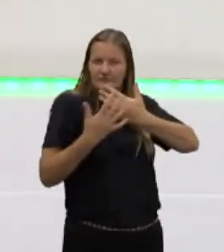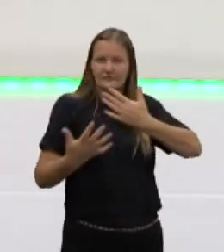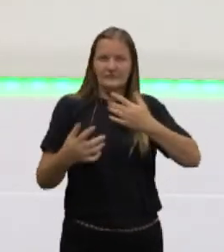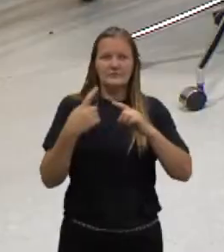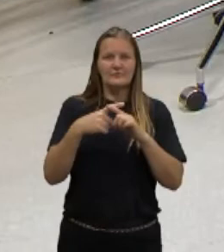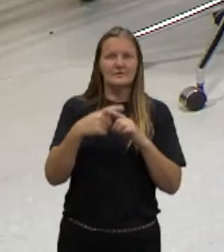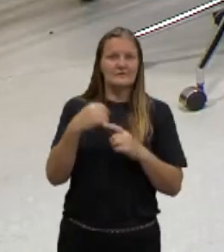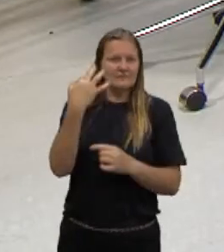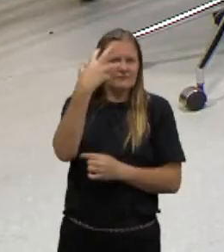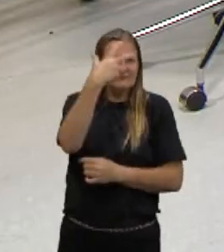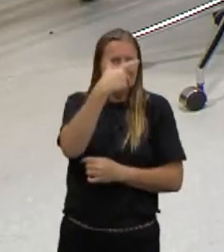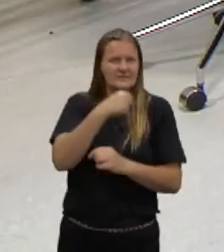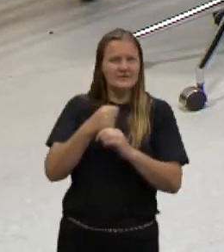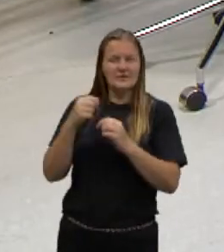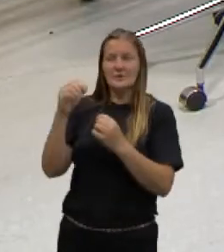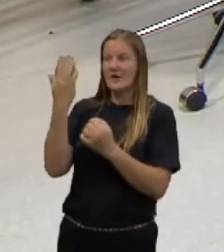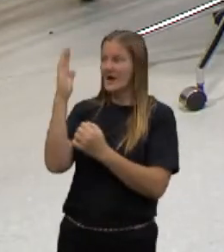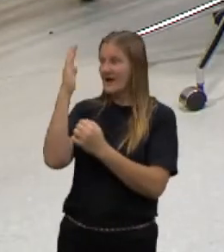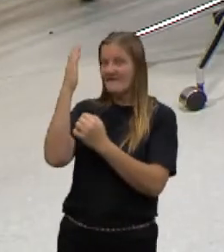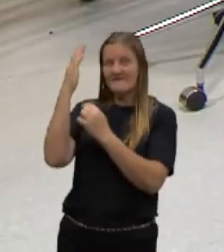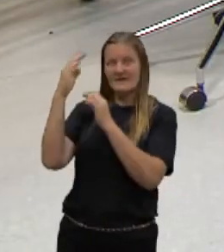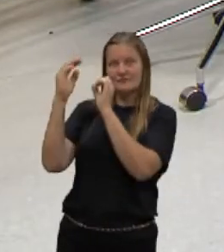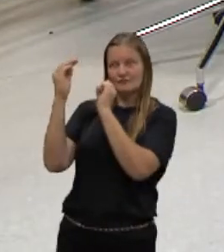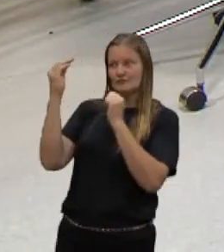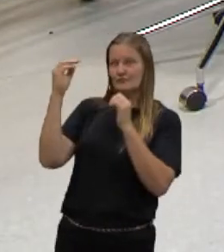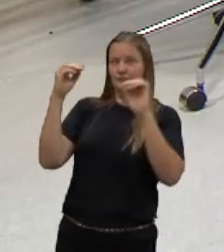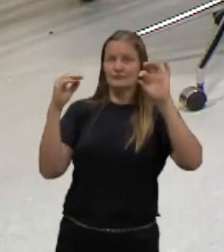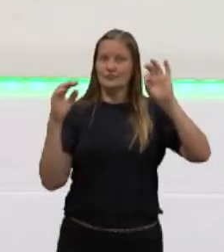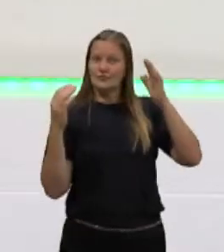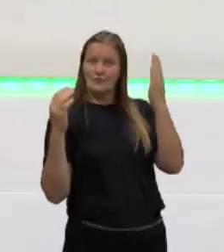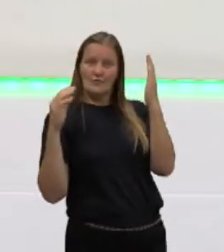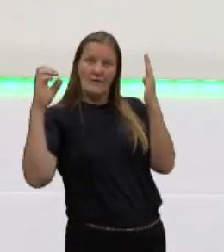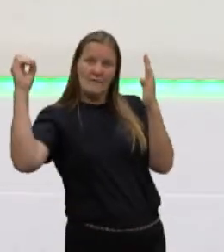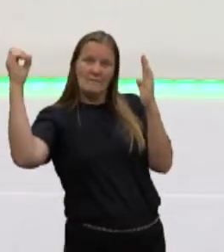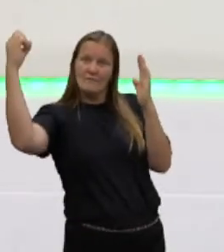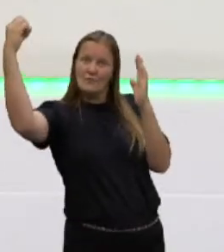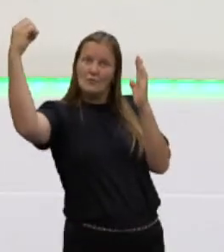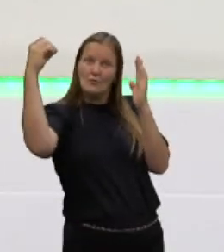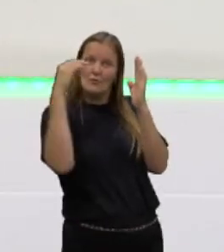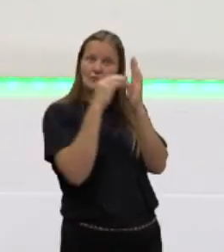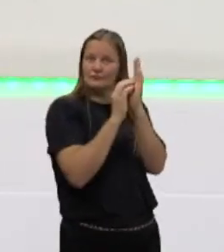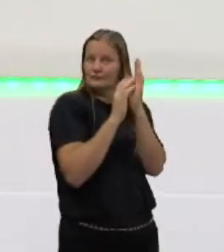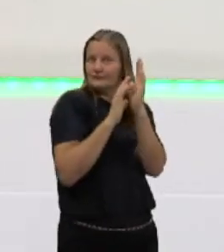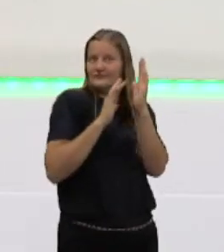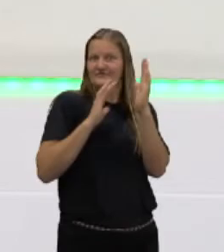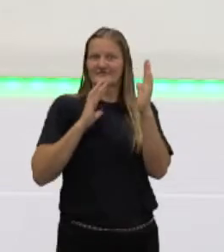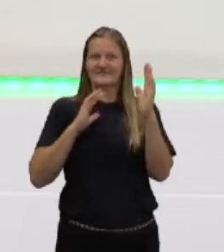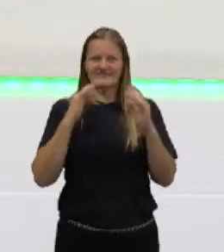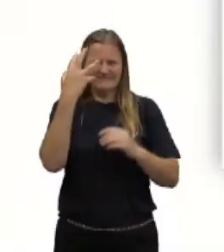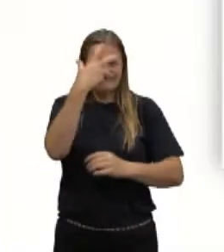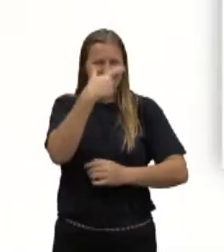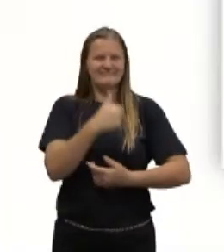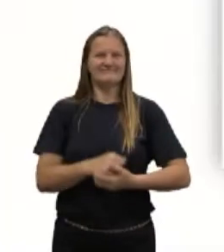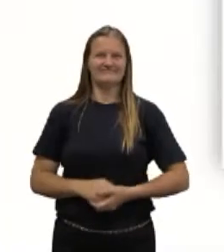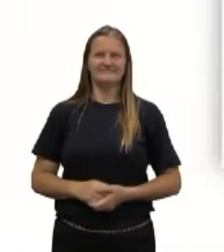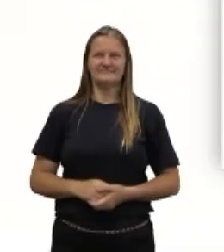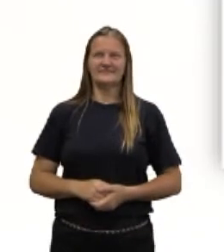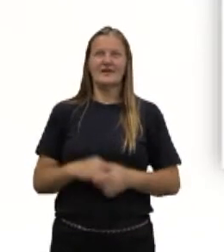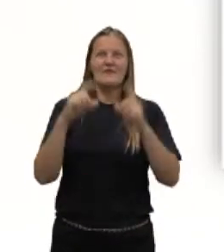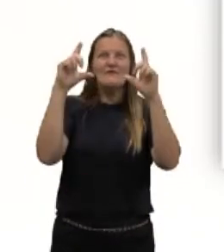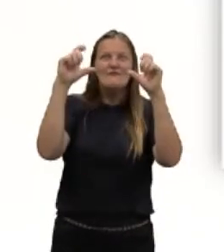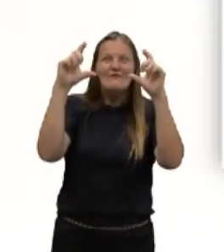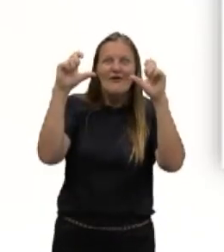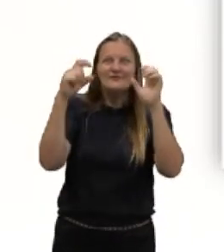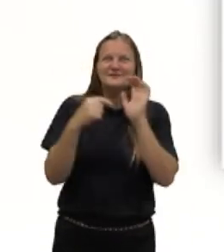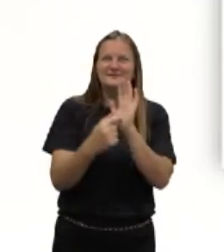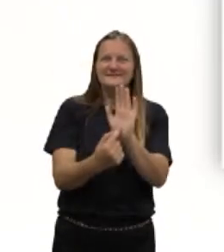porque reflete melhor, sabe? Sim. A luminosidade tudo que tem ali. Aqui está a minha foto, gente. Olha que